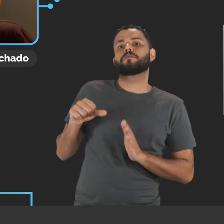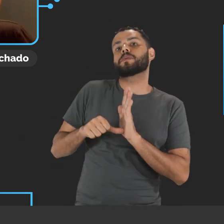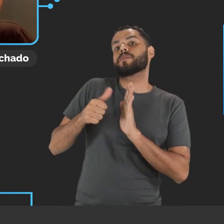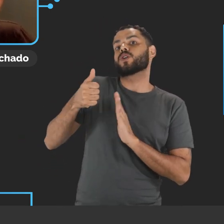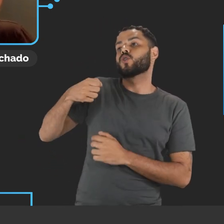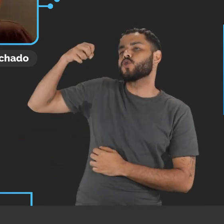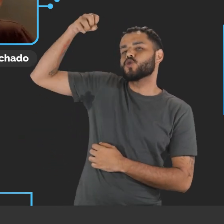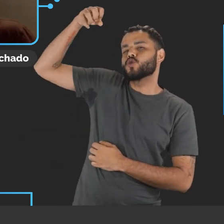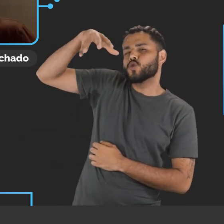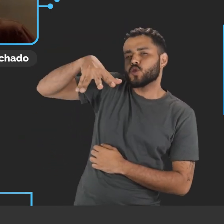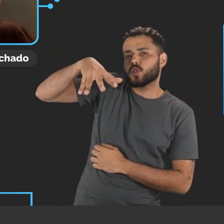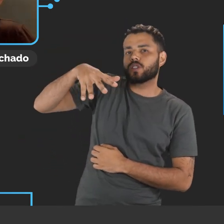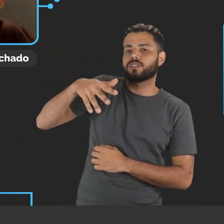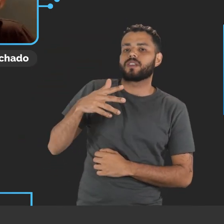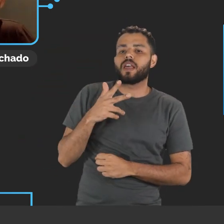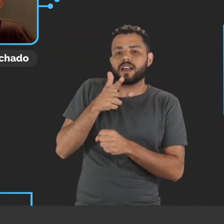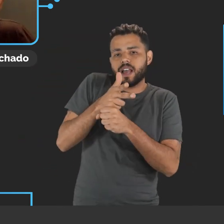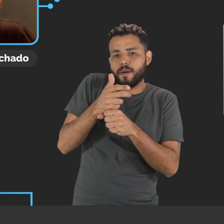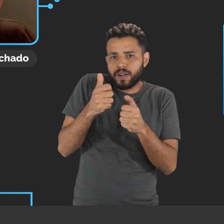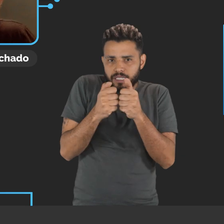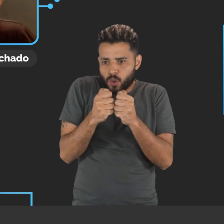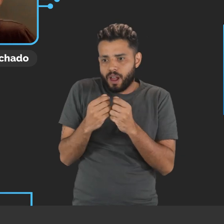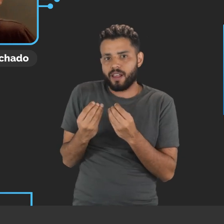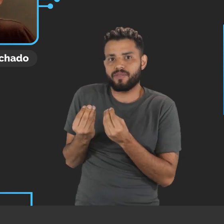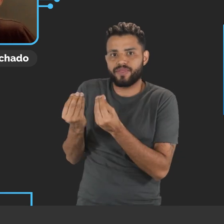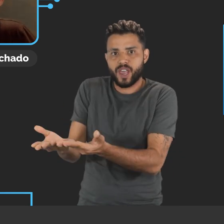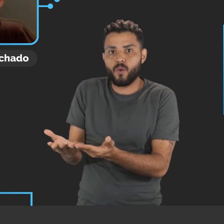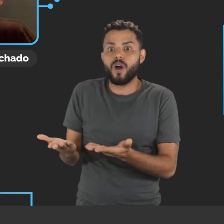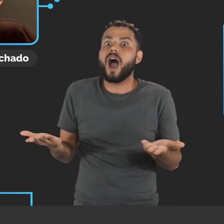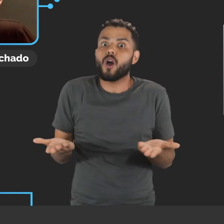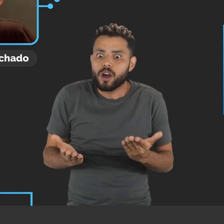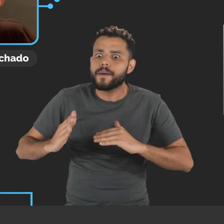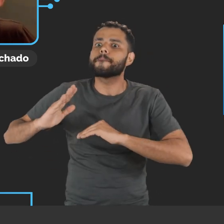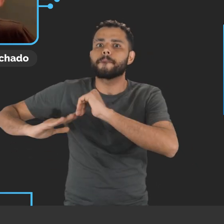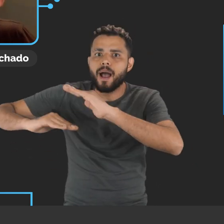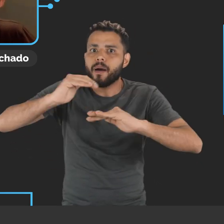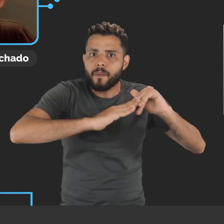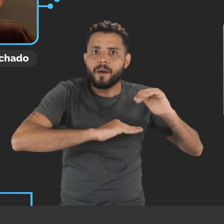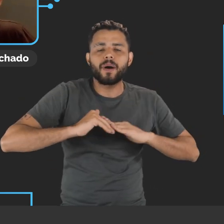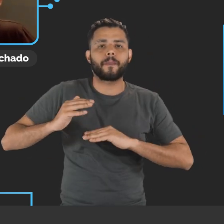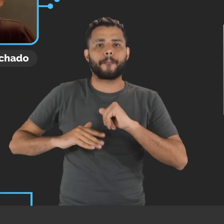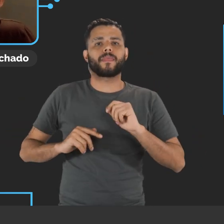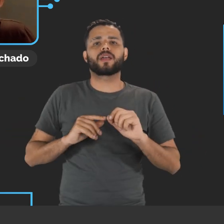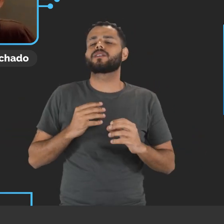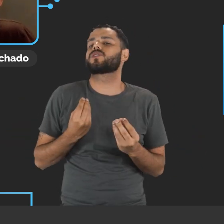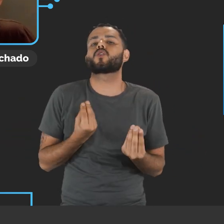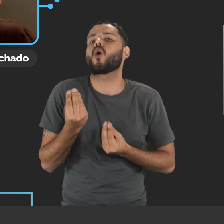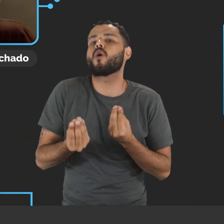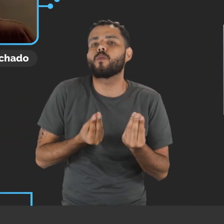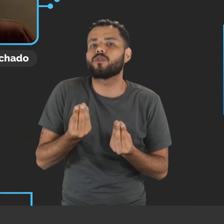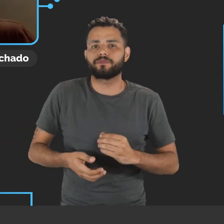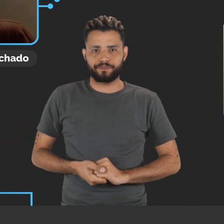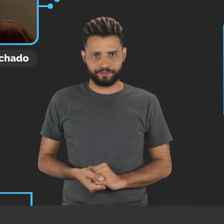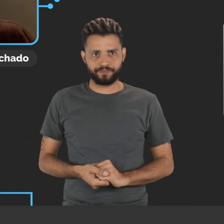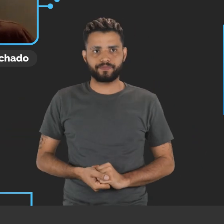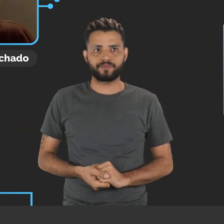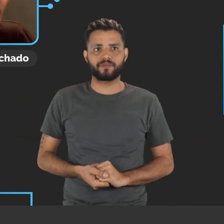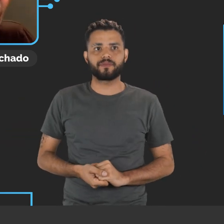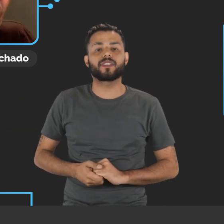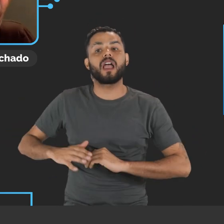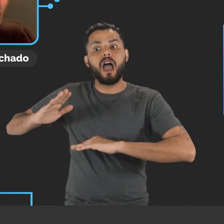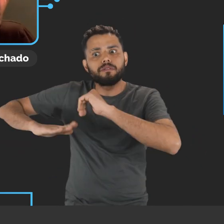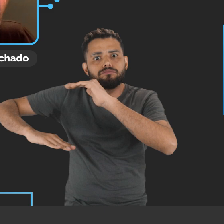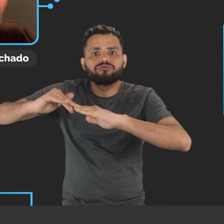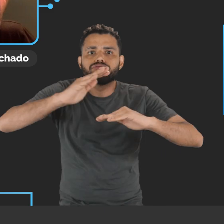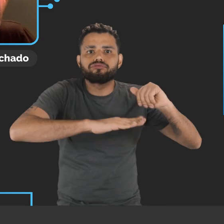luz, né? Colocamos a câmera na mão das pessoas e agora estamos promovendo ação. E ação a gente está promovendo com